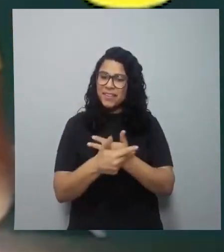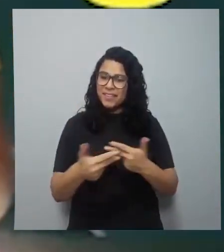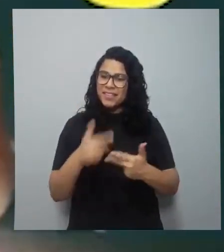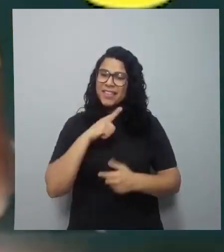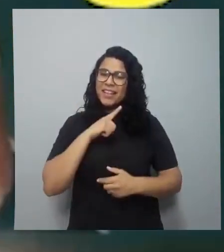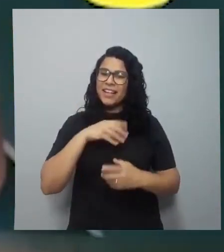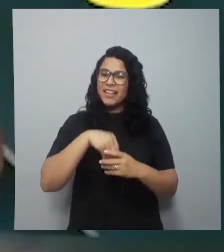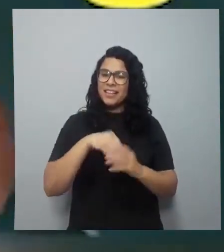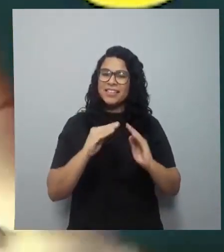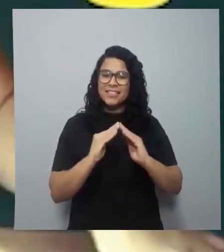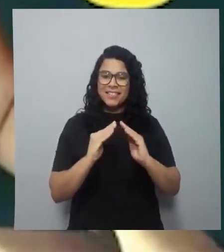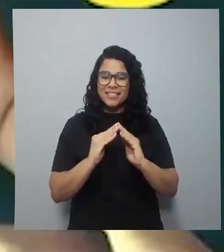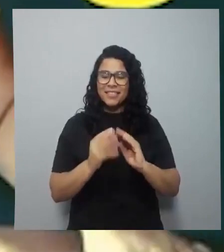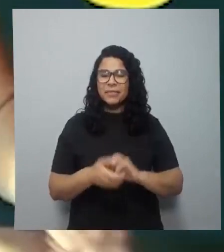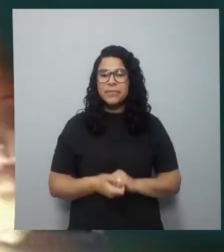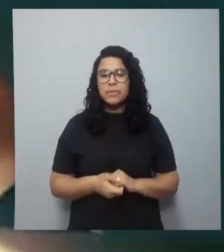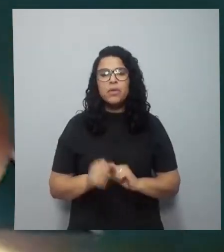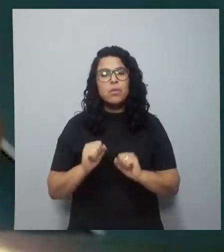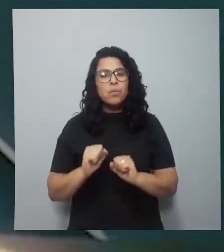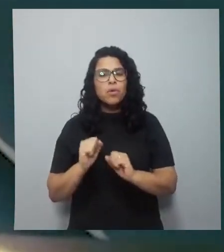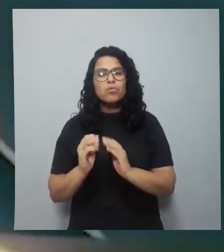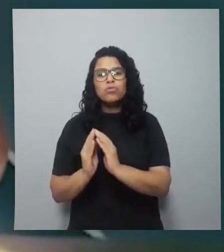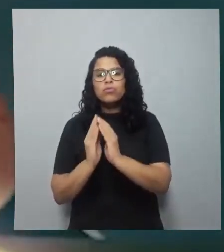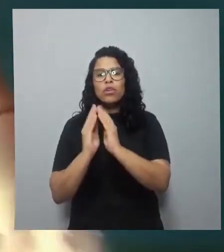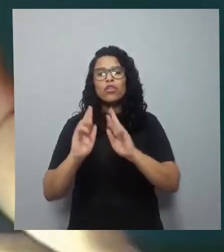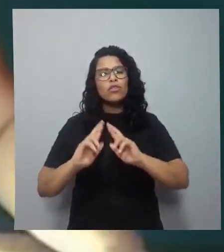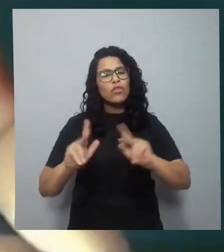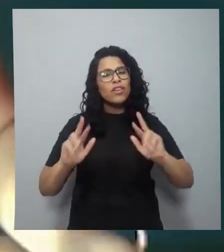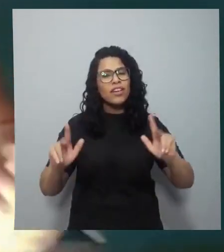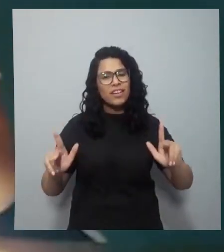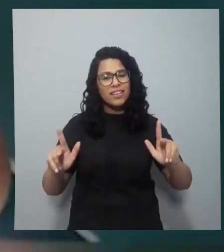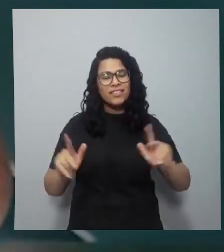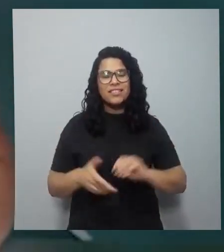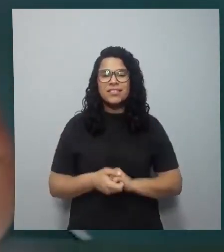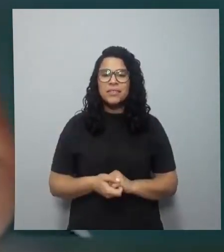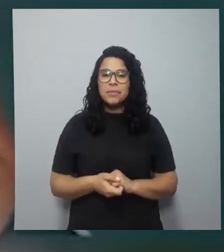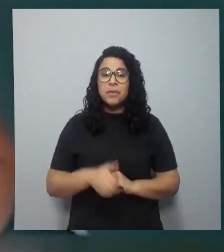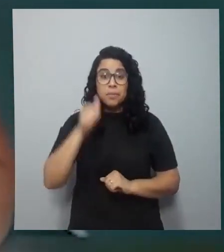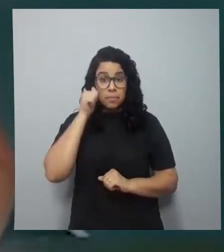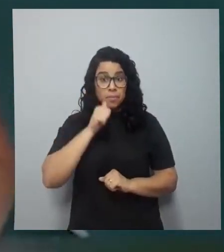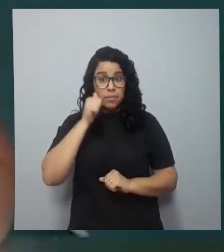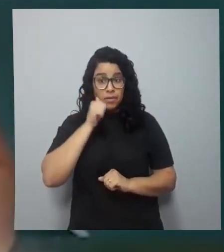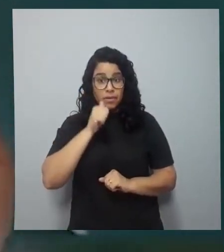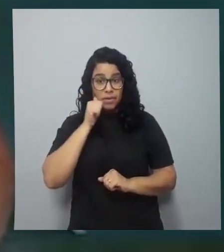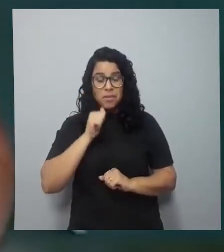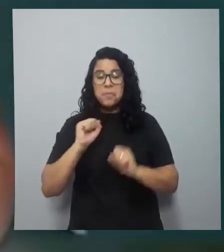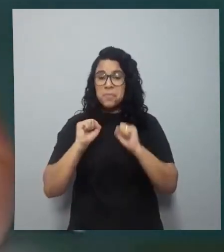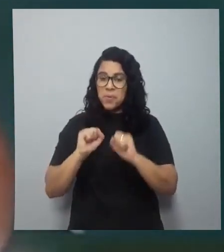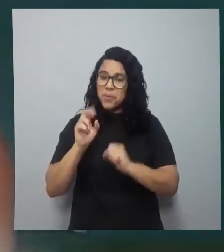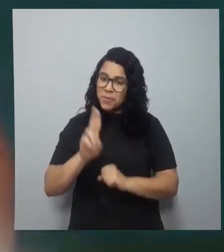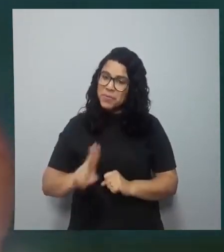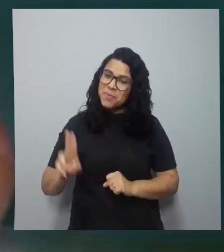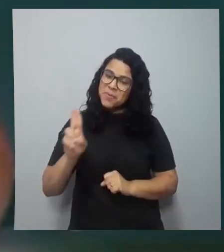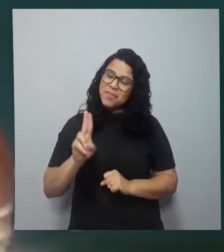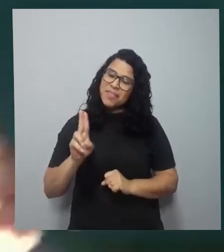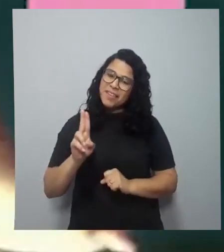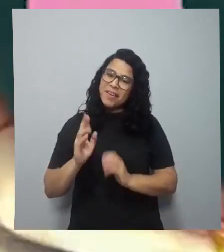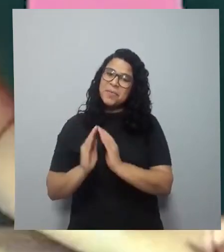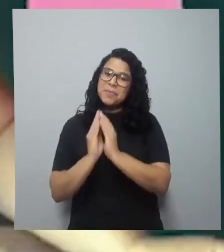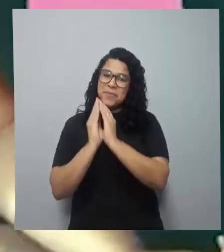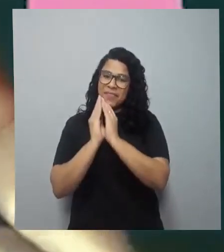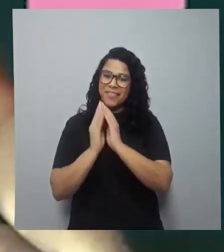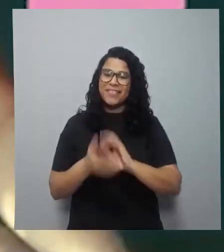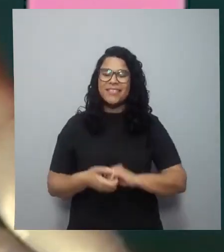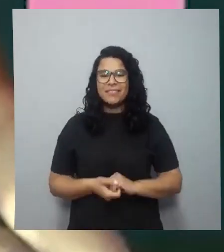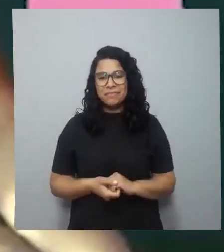tiver na sua casa. Pode ser também bonequinhos diversos, as meninas podem usar também suas bonecas, qualquer tipo